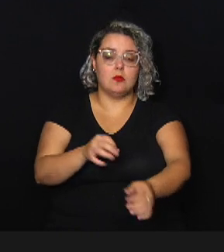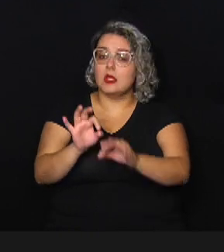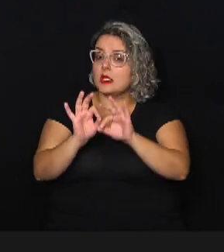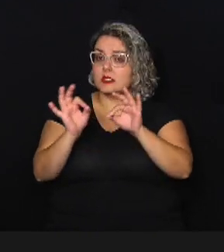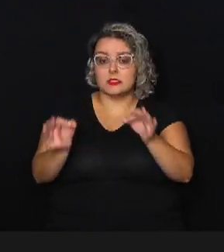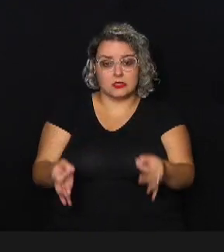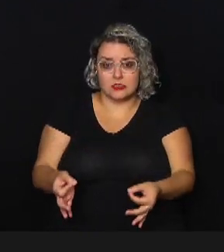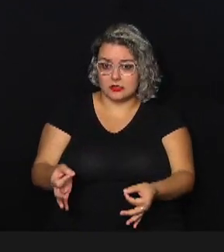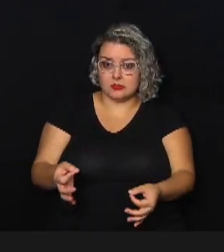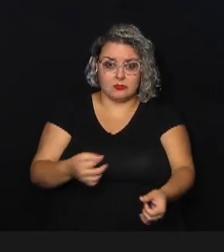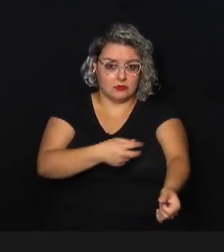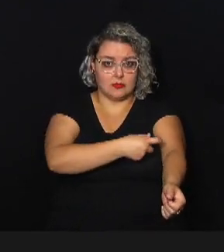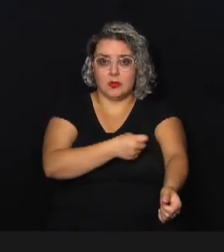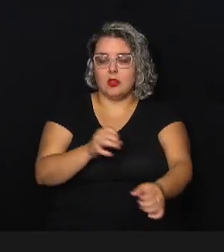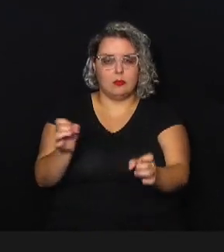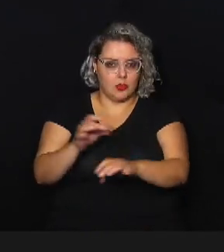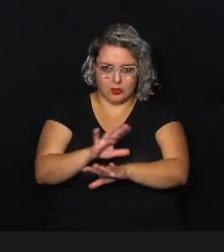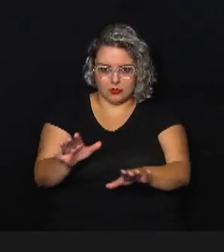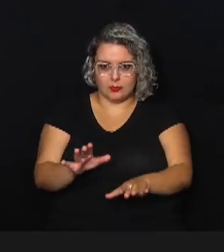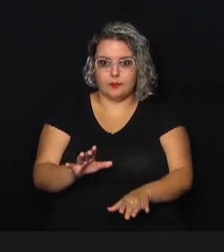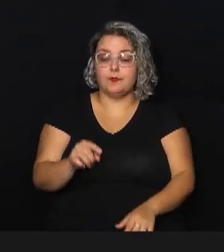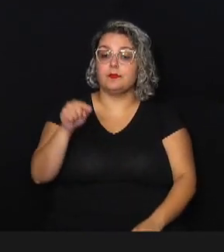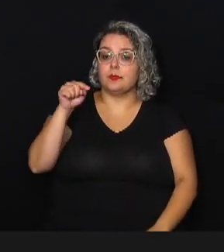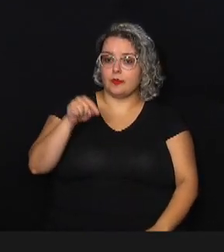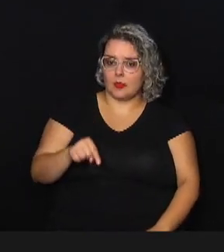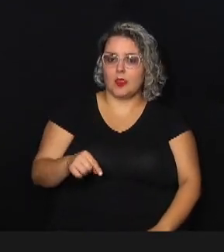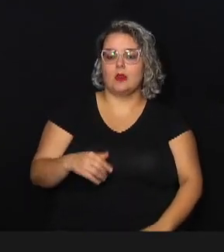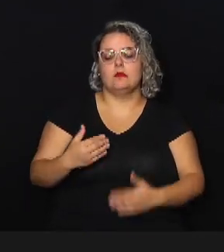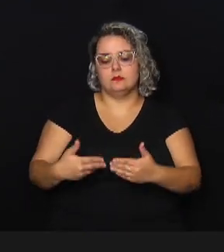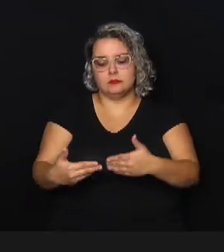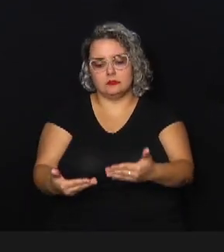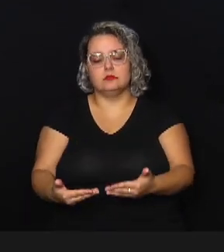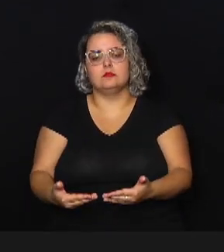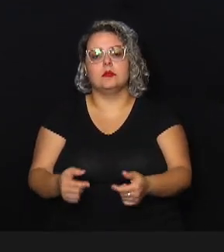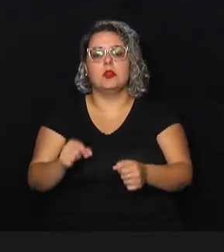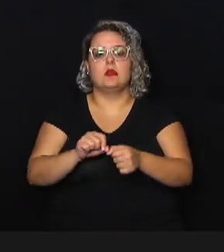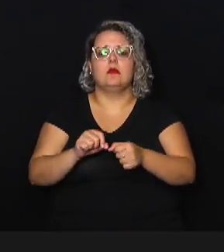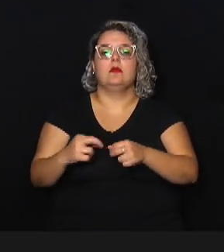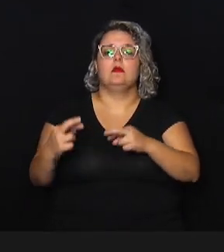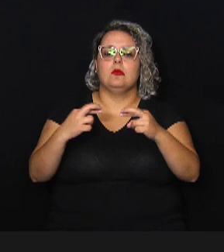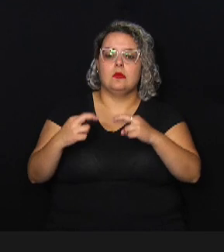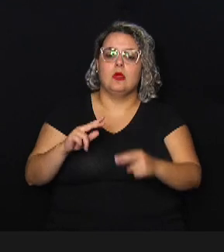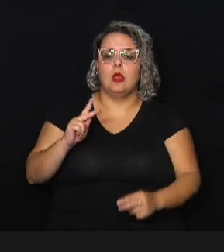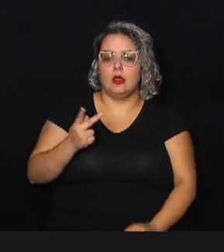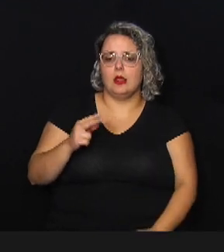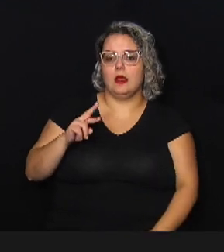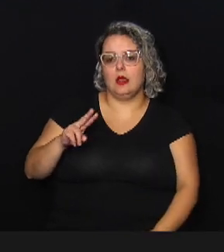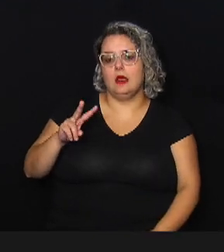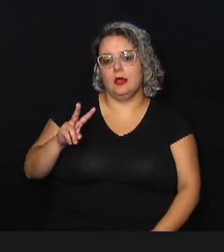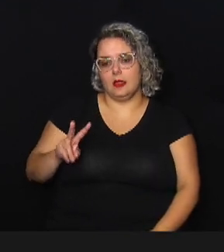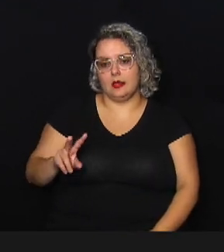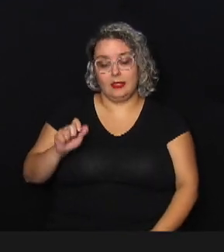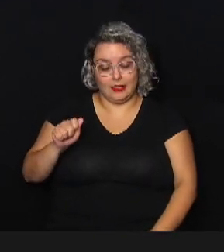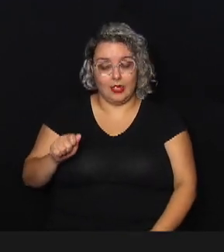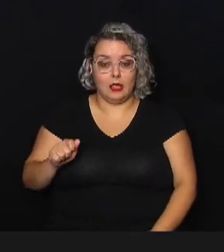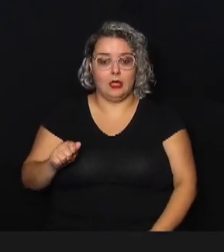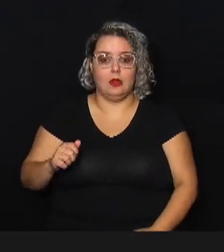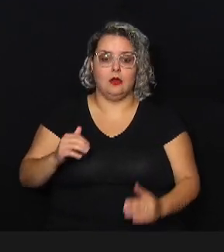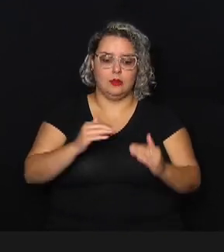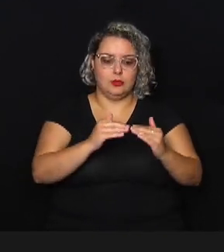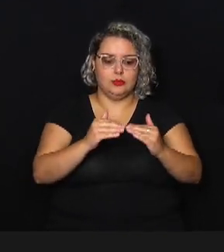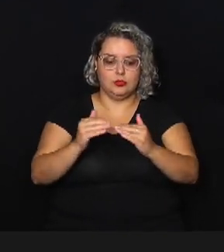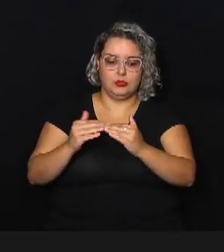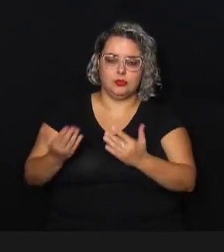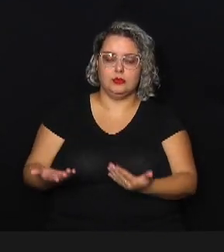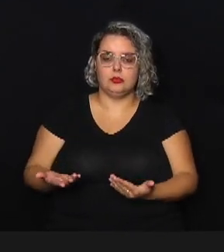da veia, e pronto. Essa amostra vai ser processada, vai ser feito o exame do HLA, que é o exame de compatibilidade que a gente usa no transplante